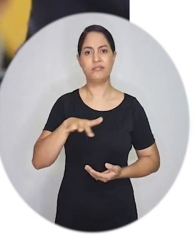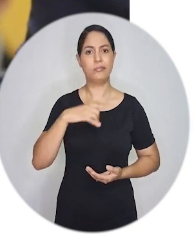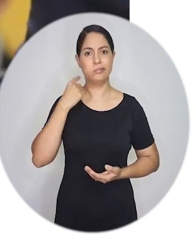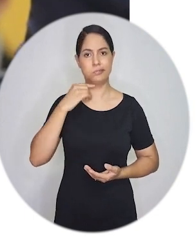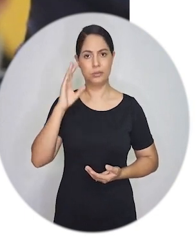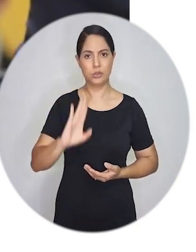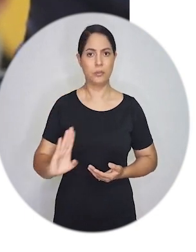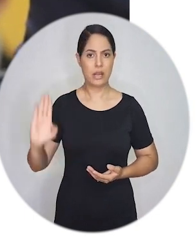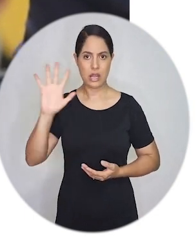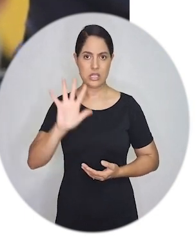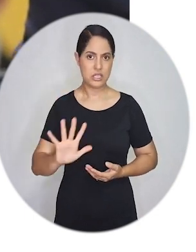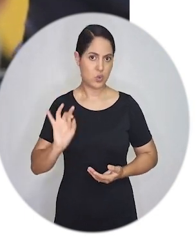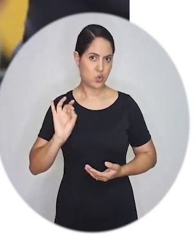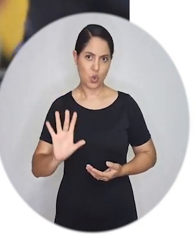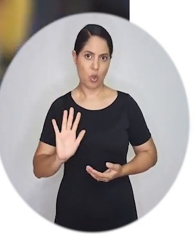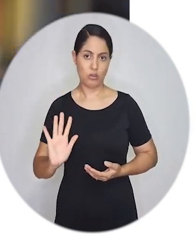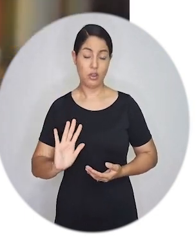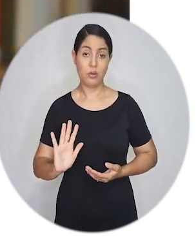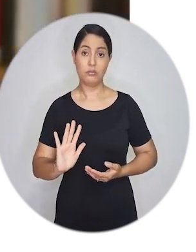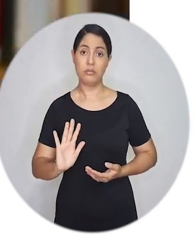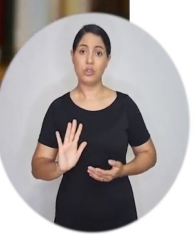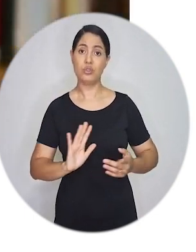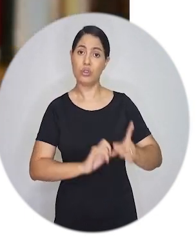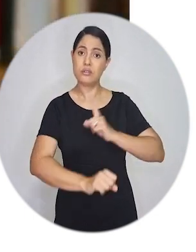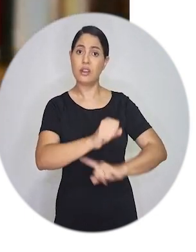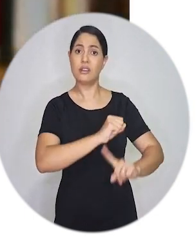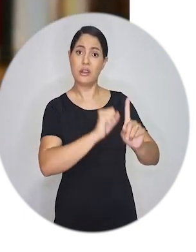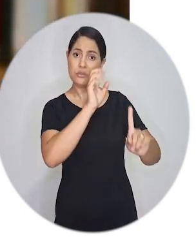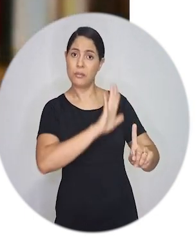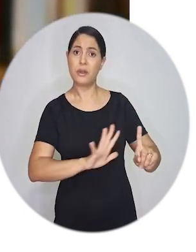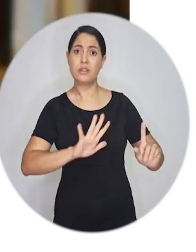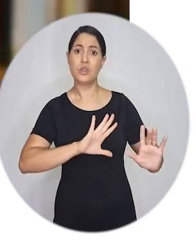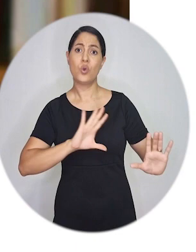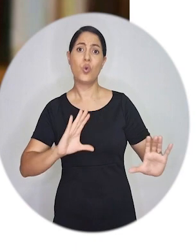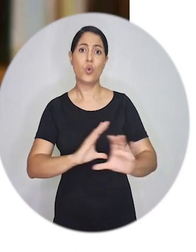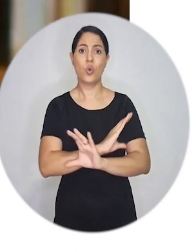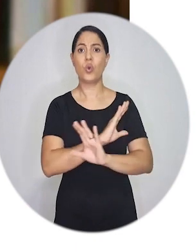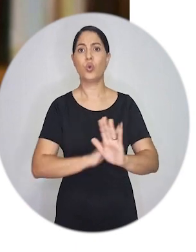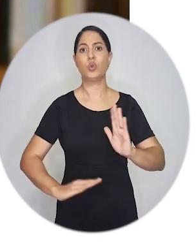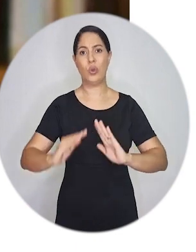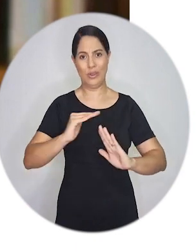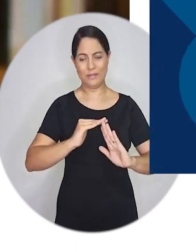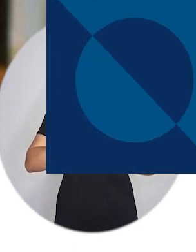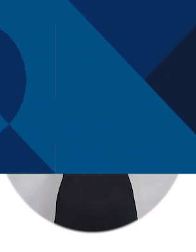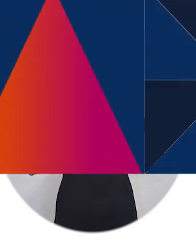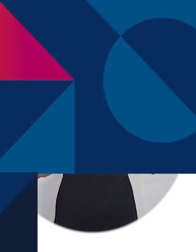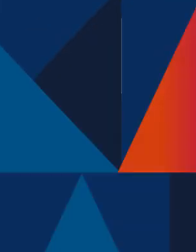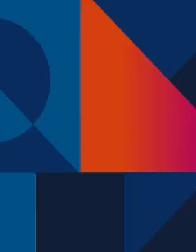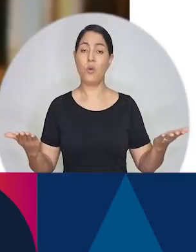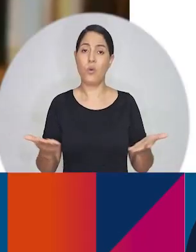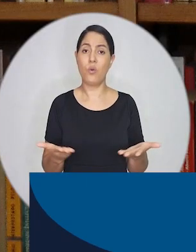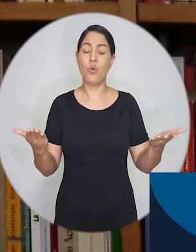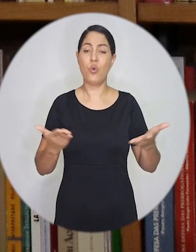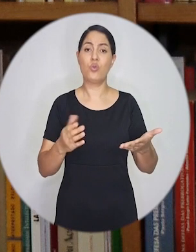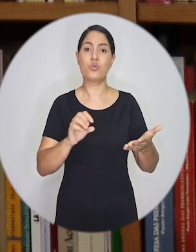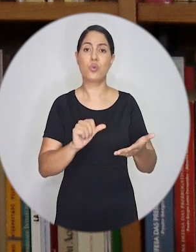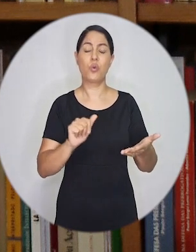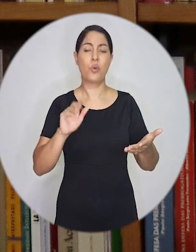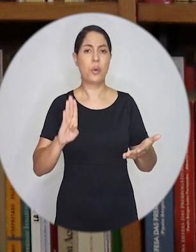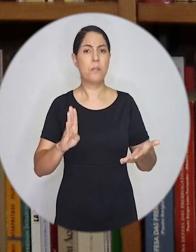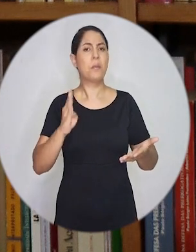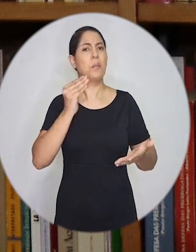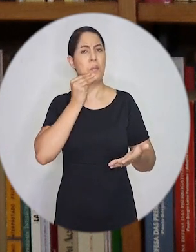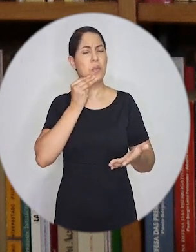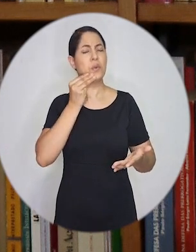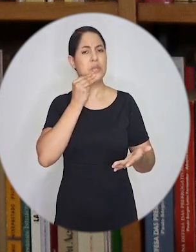só à advocacia brasileira, mas também a toda a sociedade brasileira. A